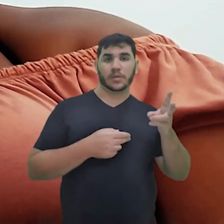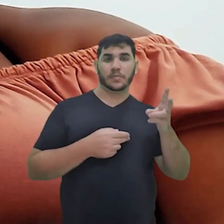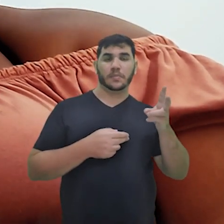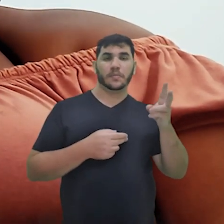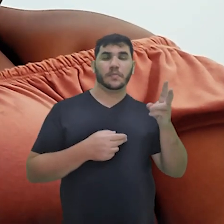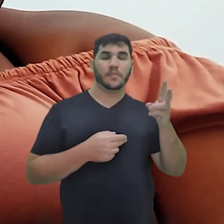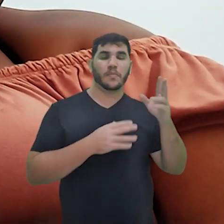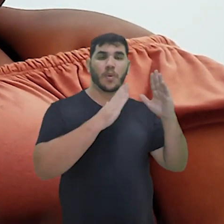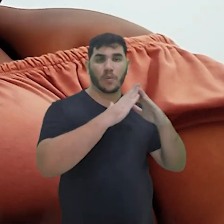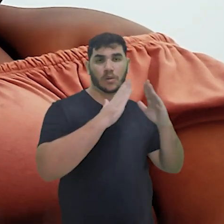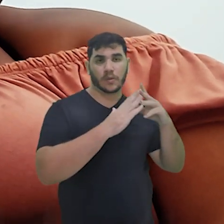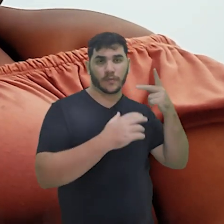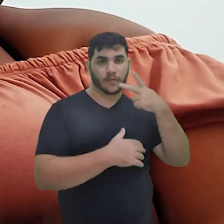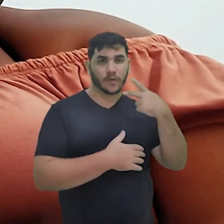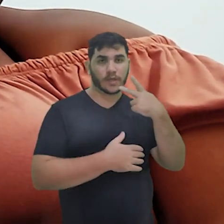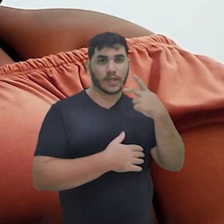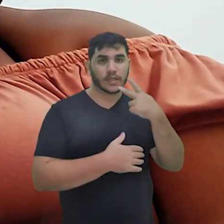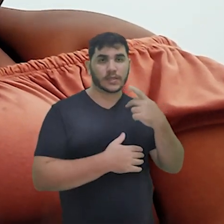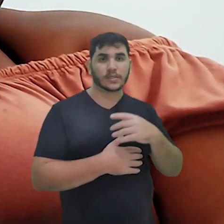Fortaleza. E